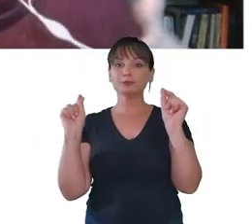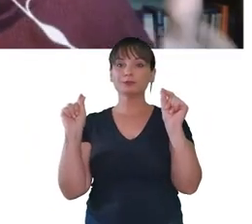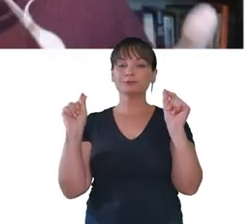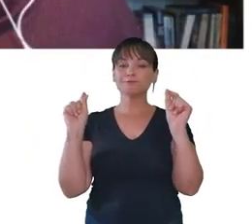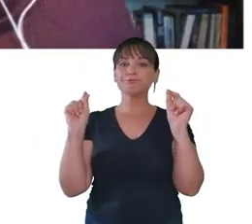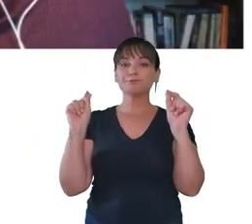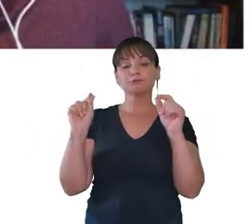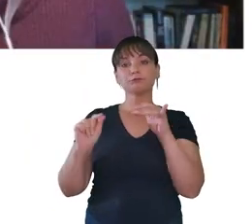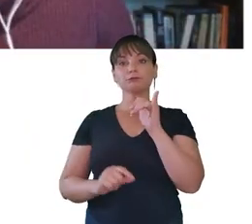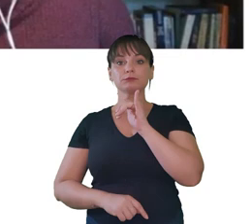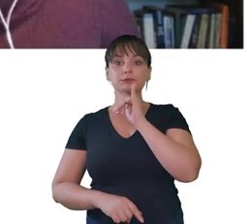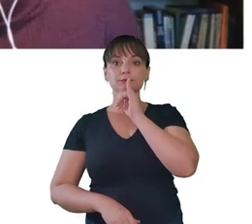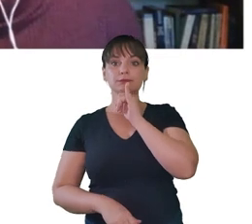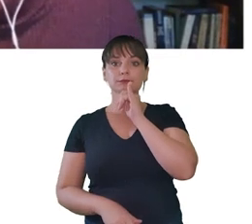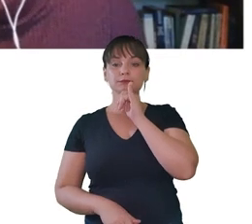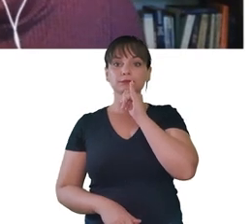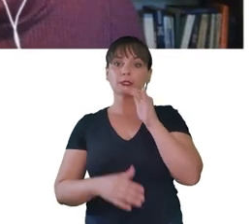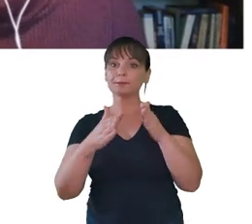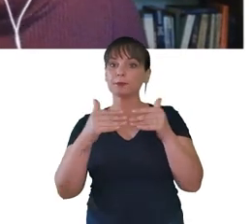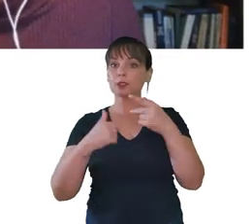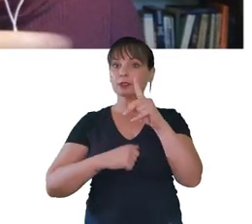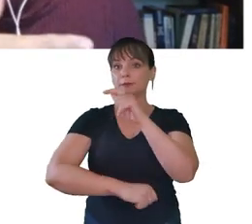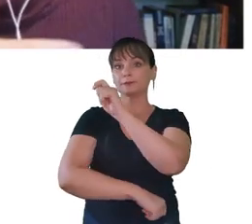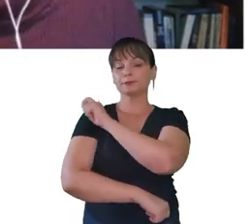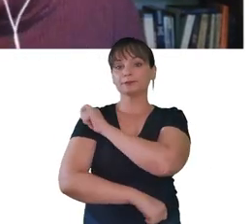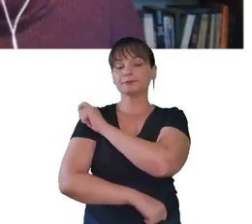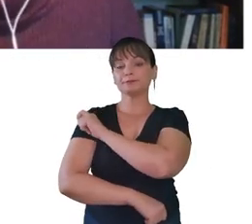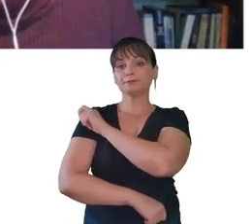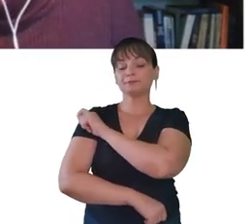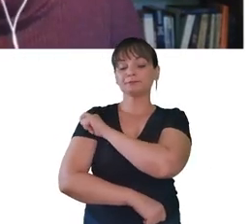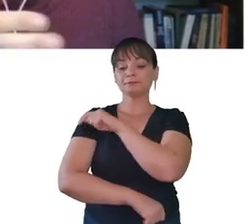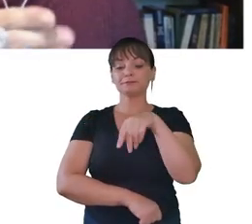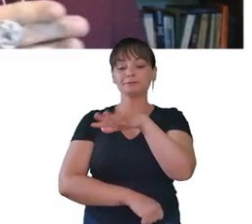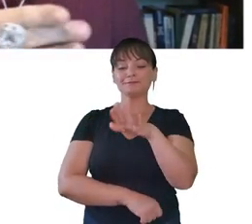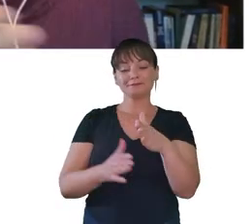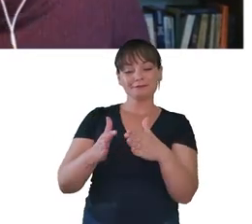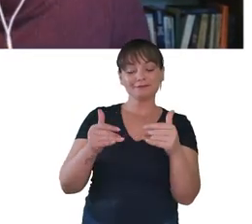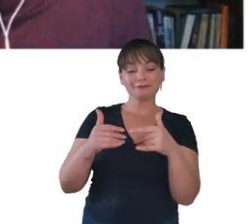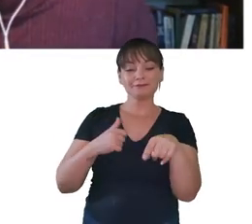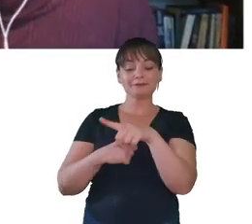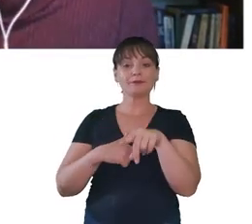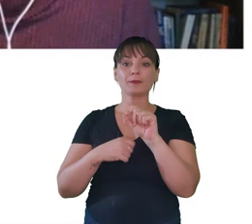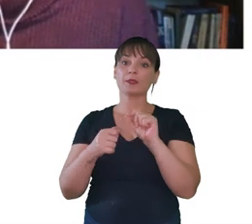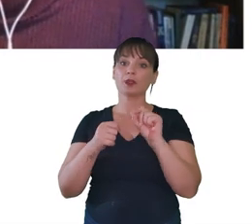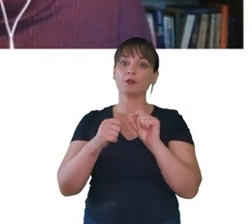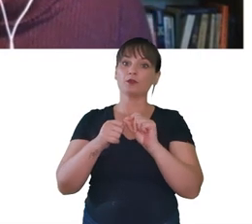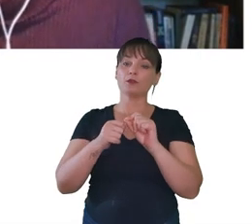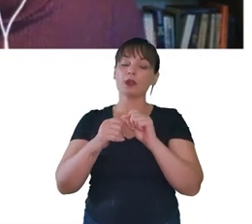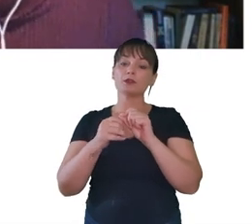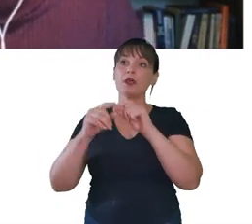Você pode, por exemplo, pedir para os seus alunos representarem, passar durante um ciclo inteiro da